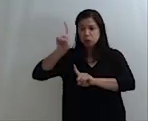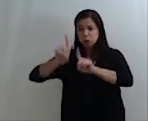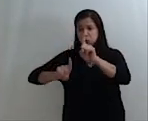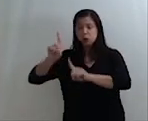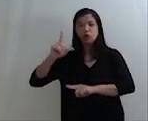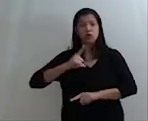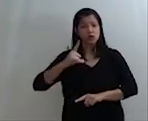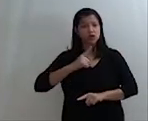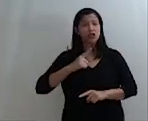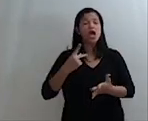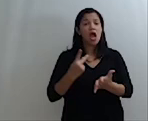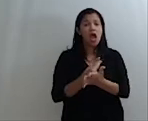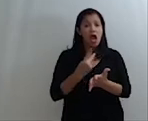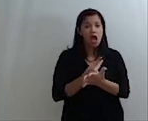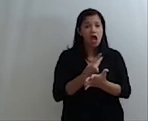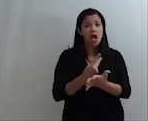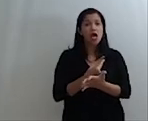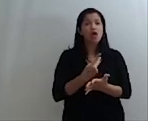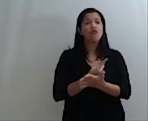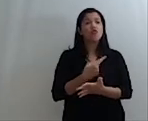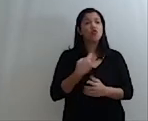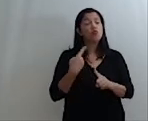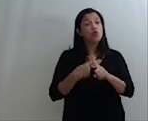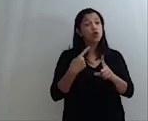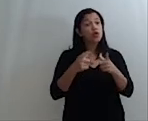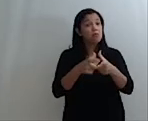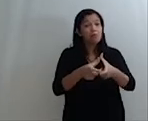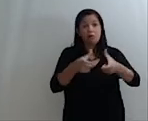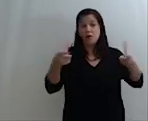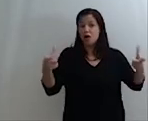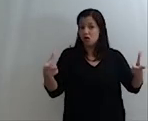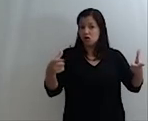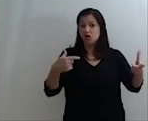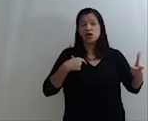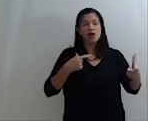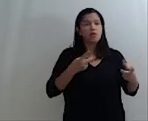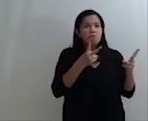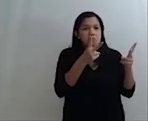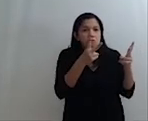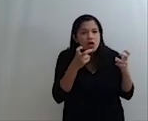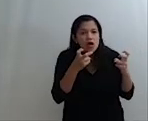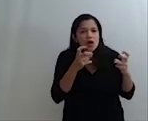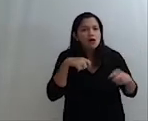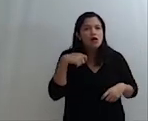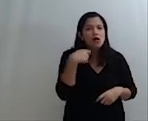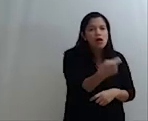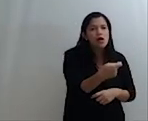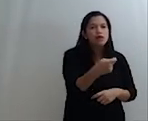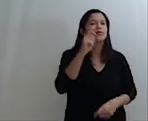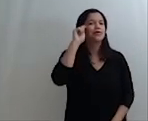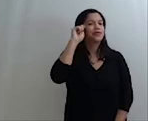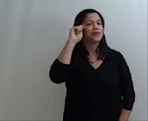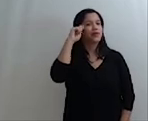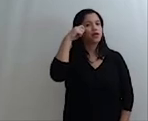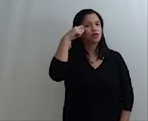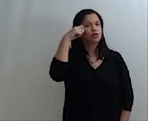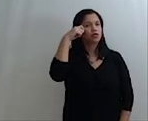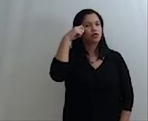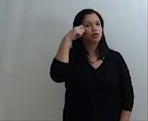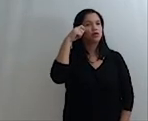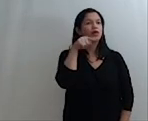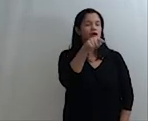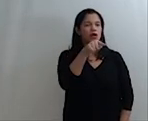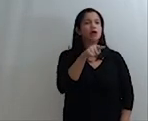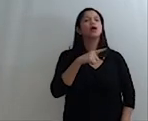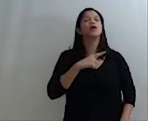comprovação da questão racial porque a grande parte dos reconhecidos é de pessoas negras moradoras da